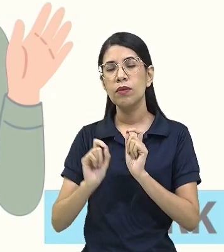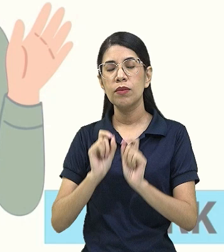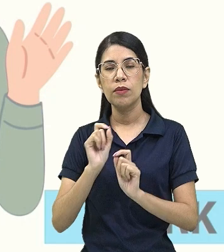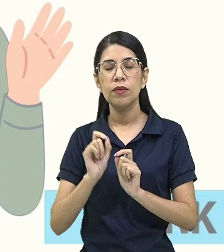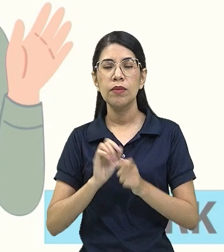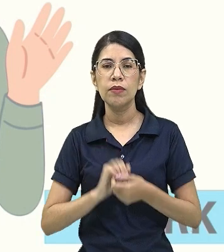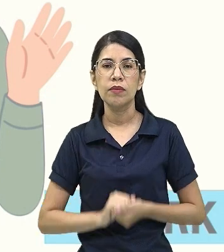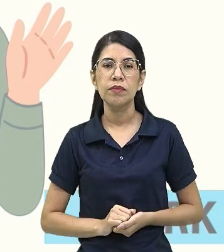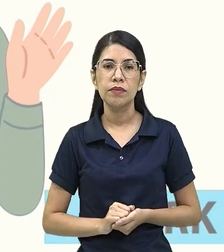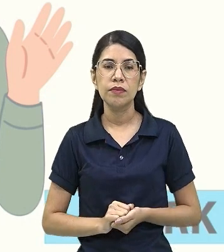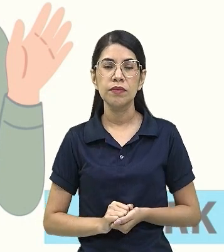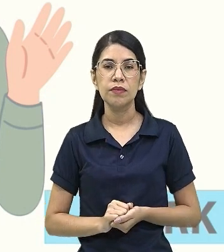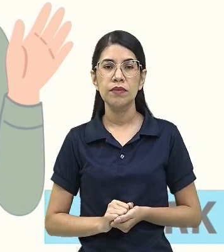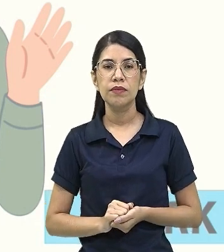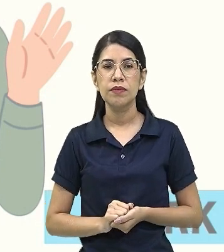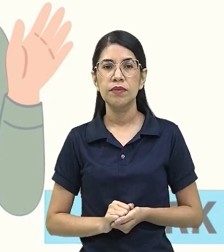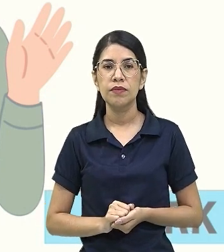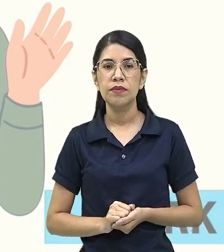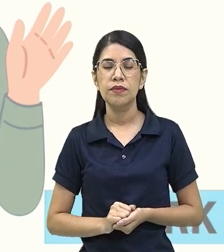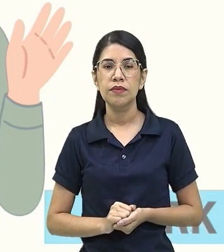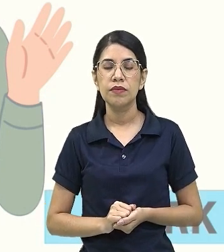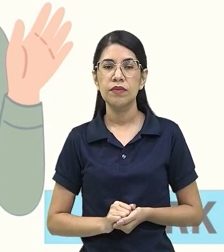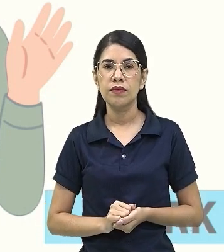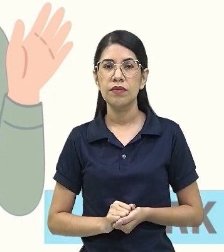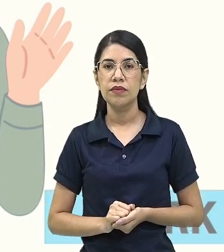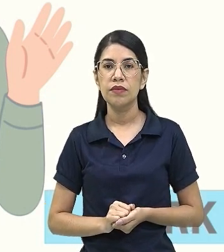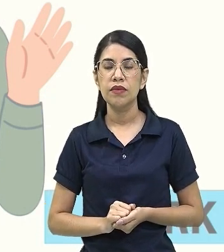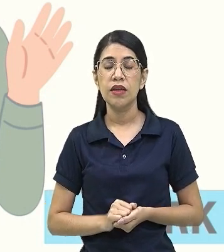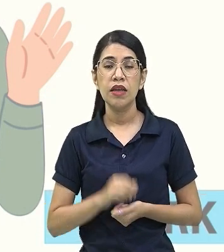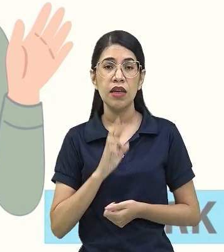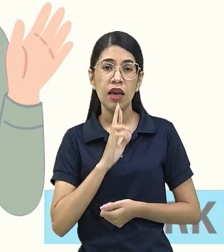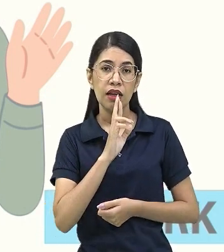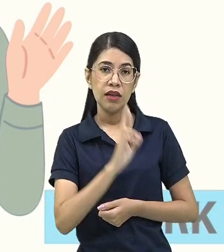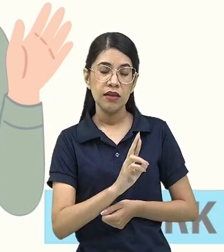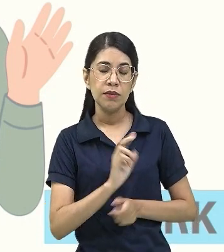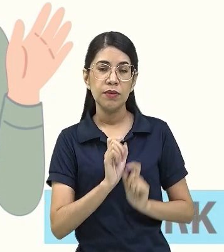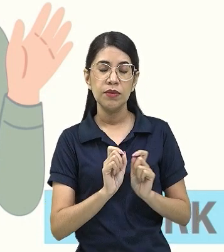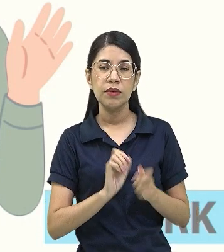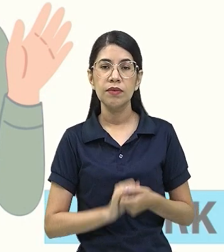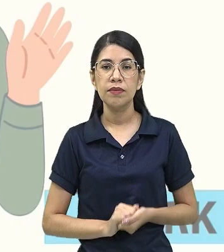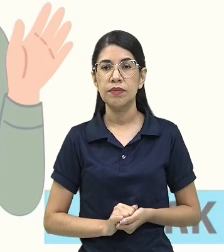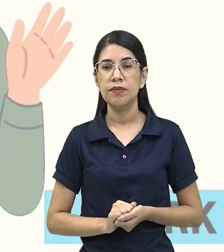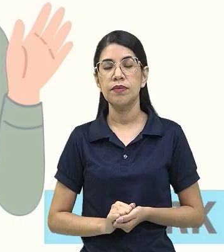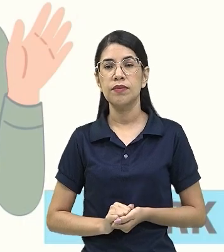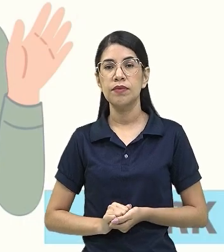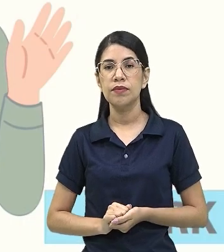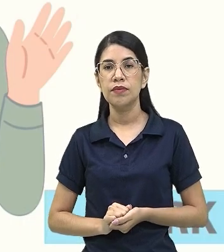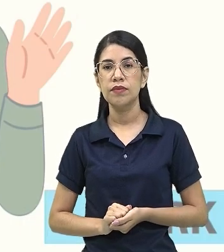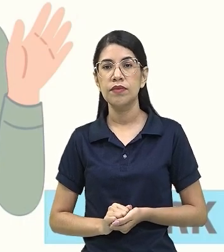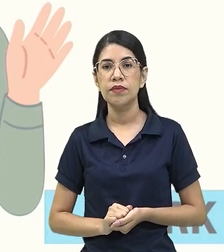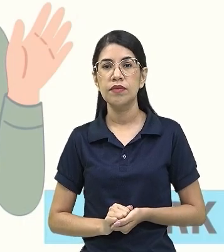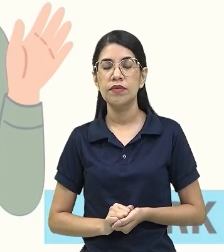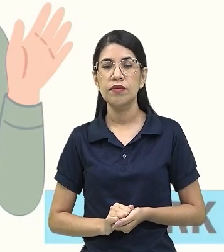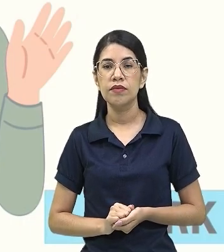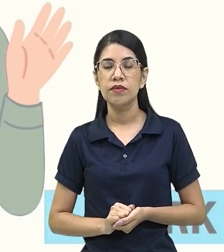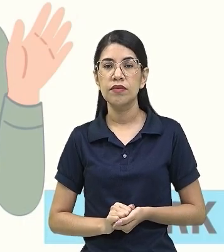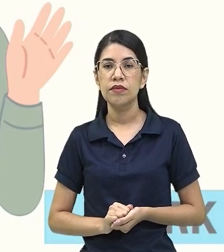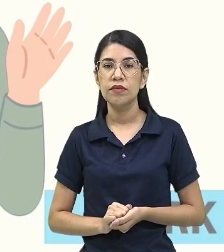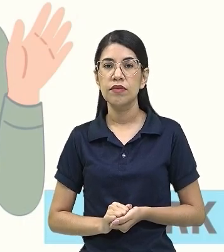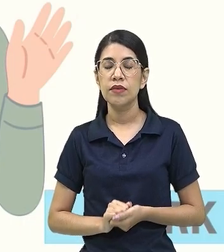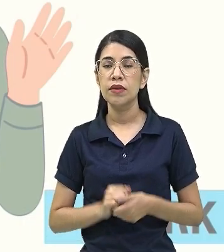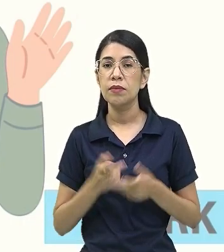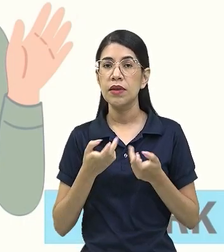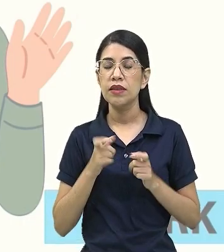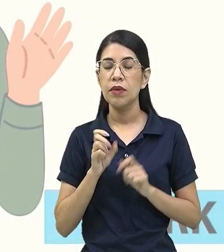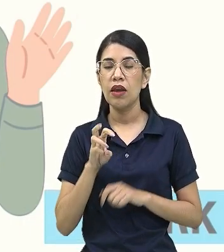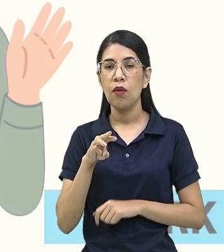What did you do yesterday? E aí ele responde, I went to the park. Veja que